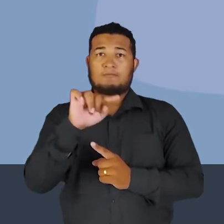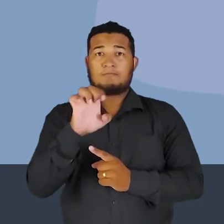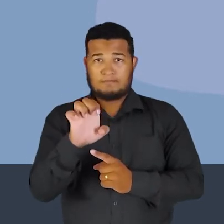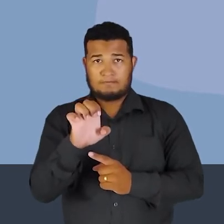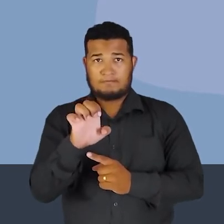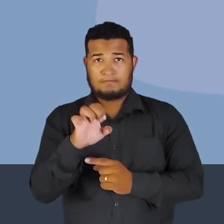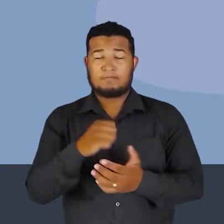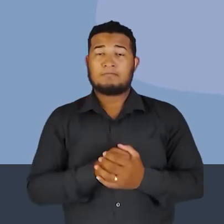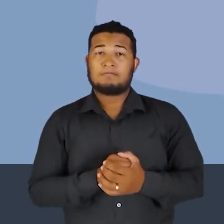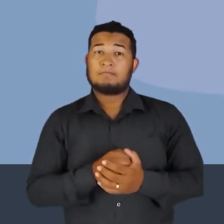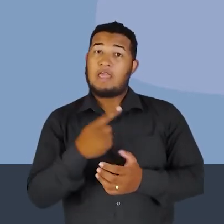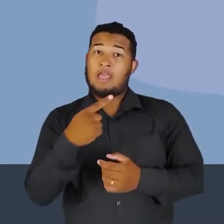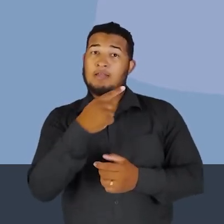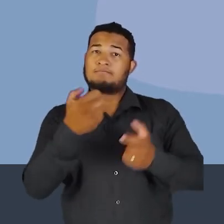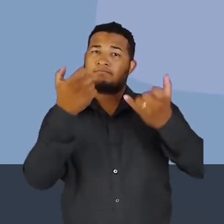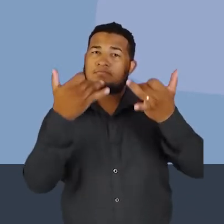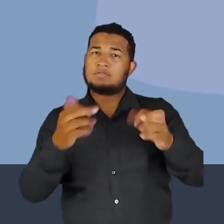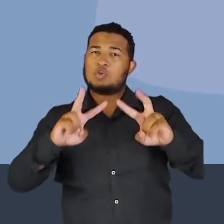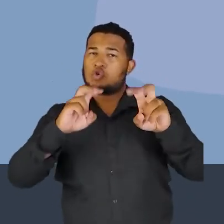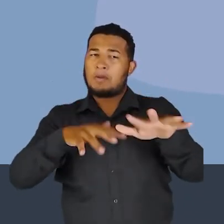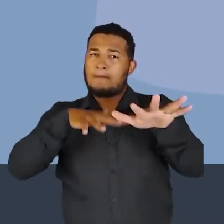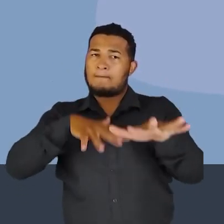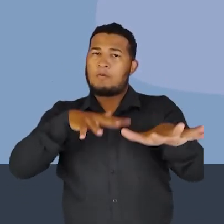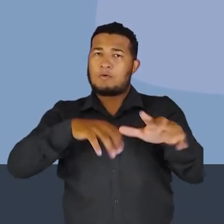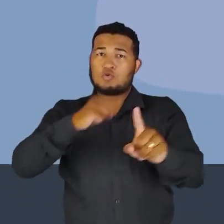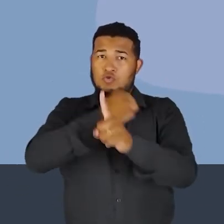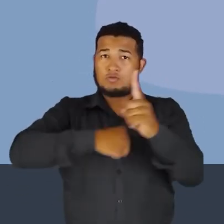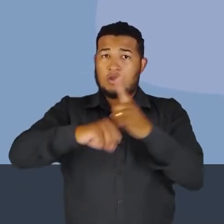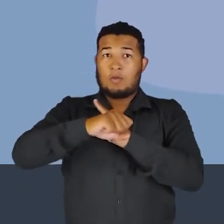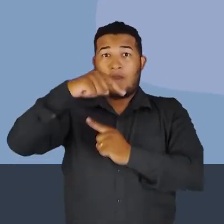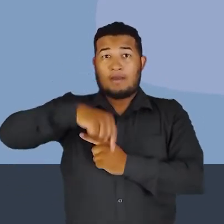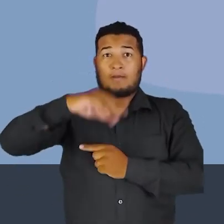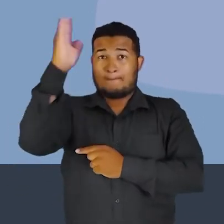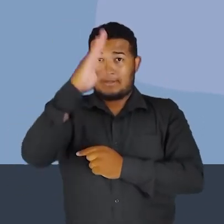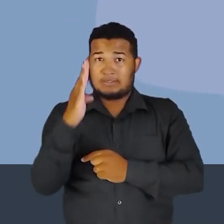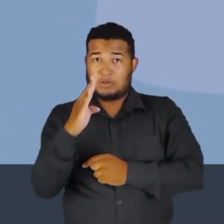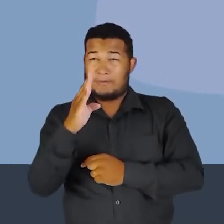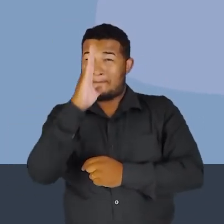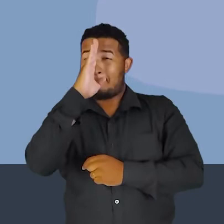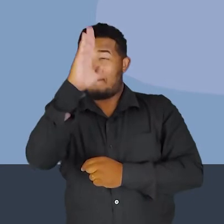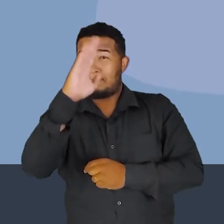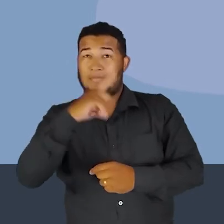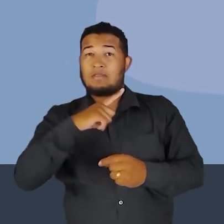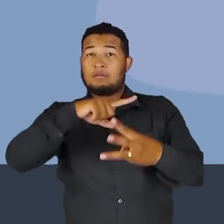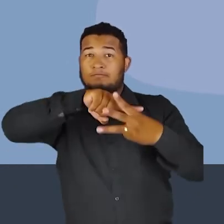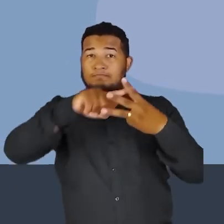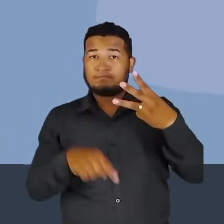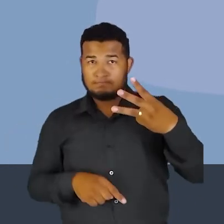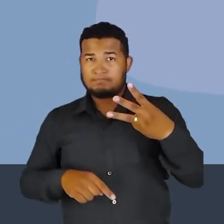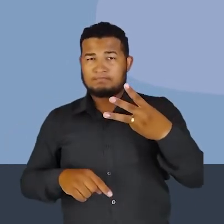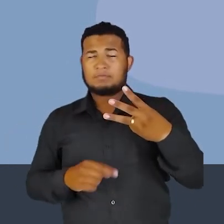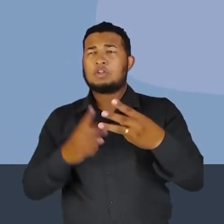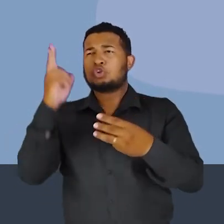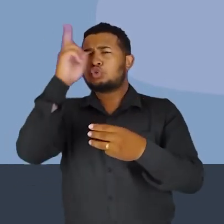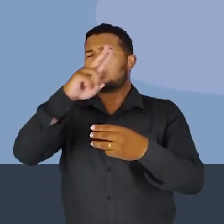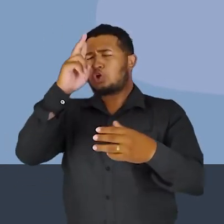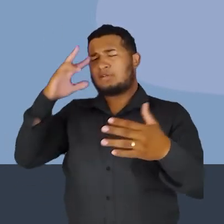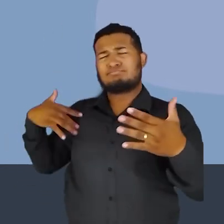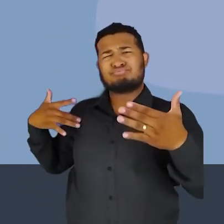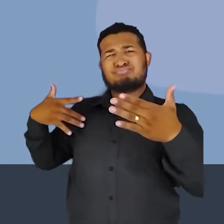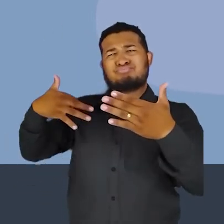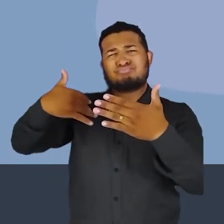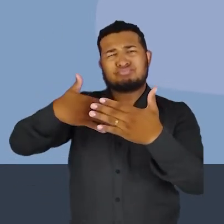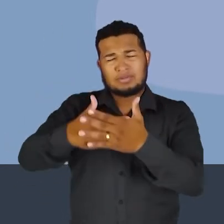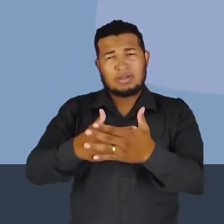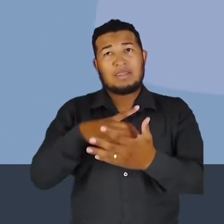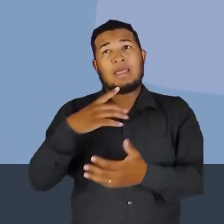os movimentos sociais no Brasil. Então, ele vai destacar 3 grandes movimentos. Durante a história do Brasil, diversos movimentos sociais aconteceram